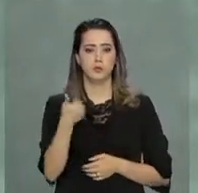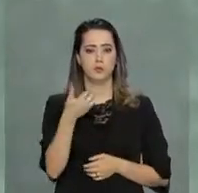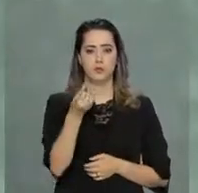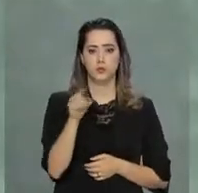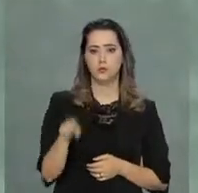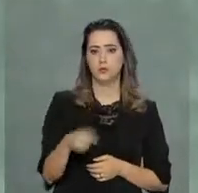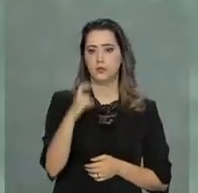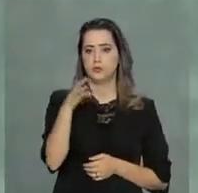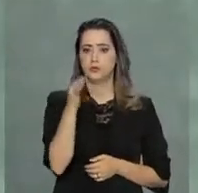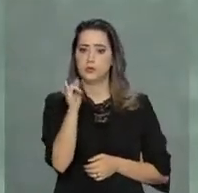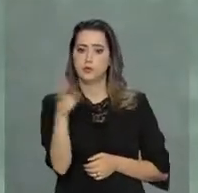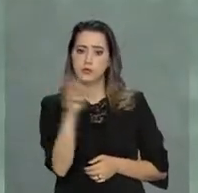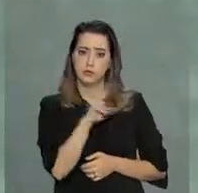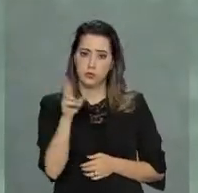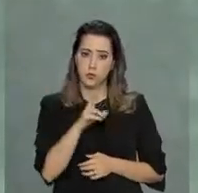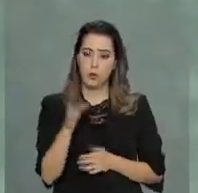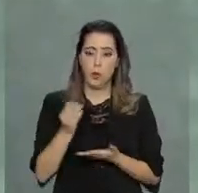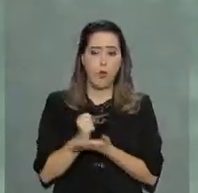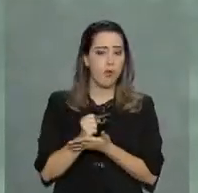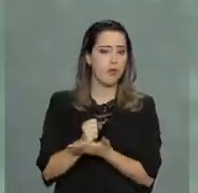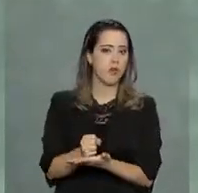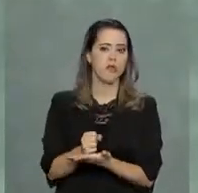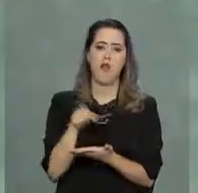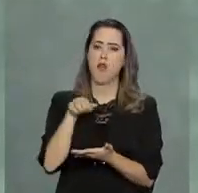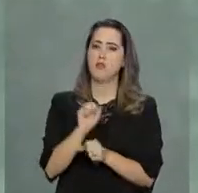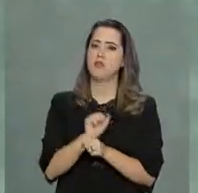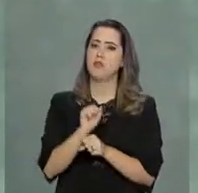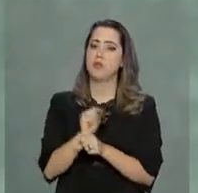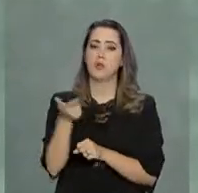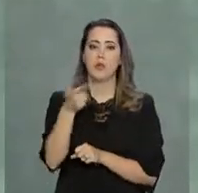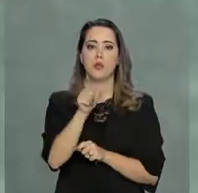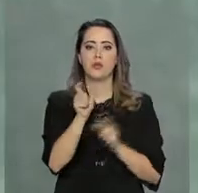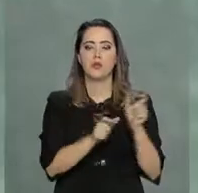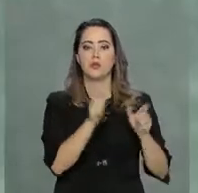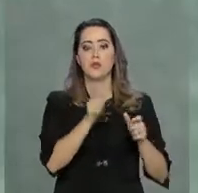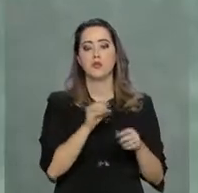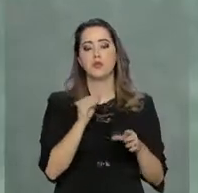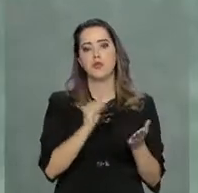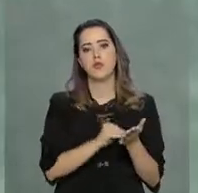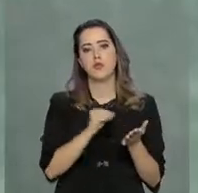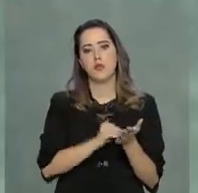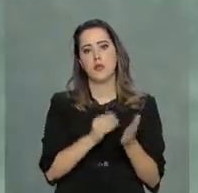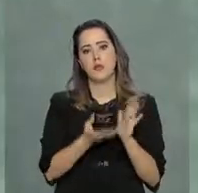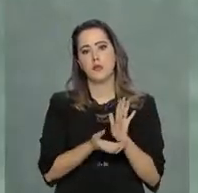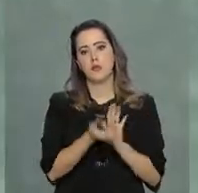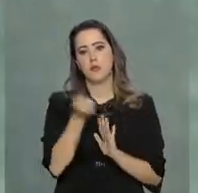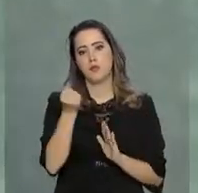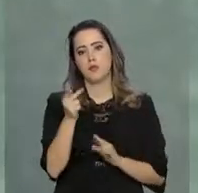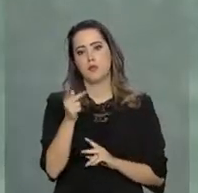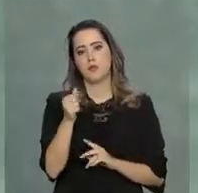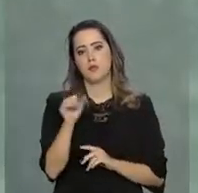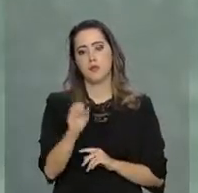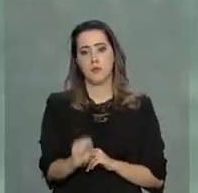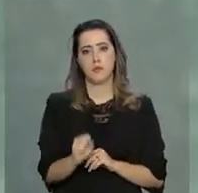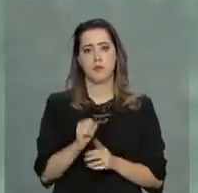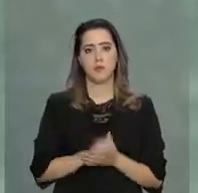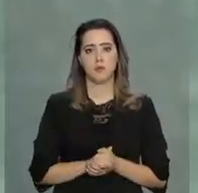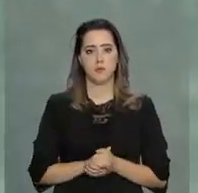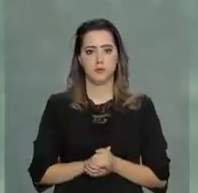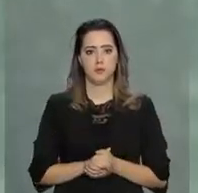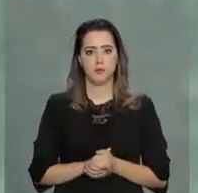16,5 bilhões de reais à disposição para os outros com o texto pis/pasep e irem e realizar sua retirada de